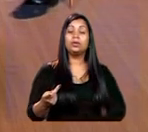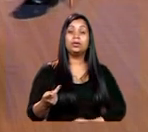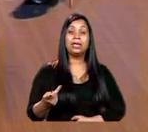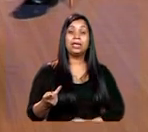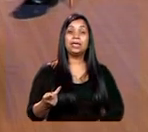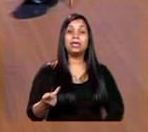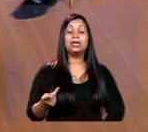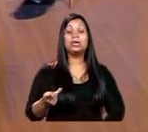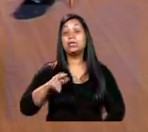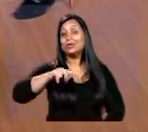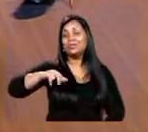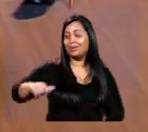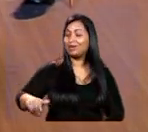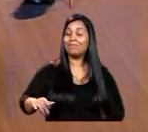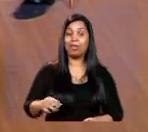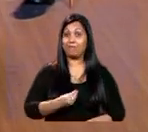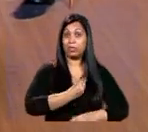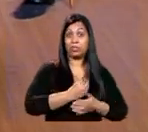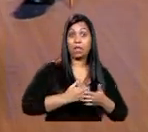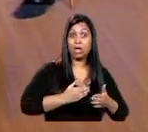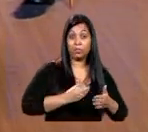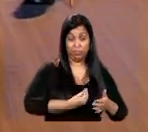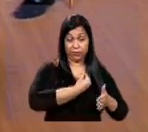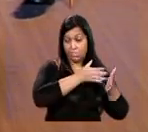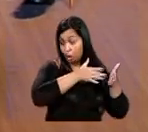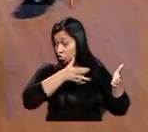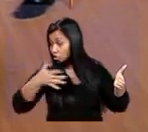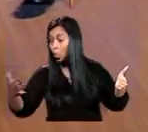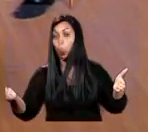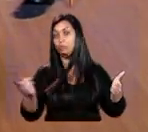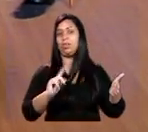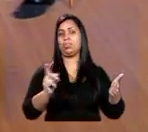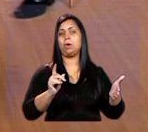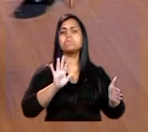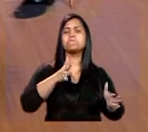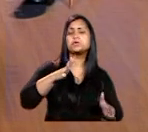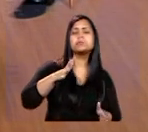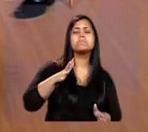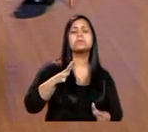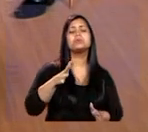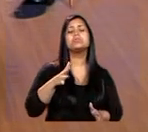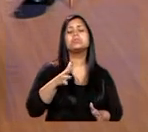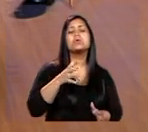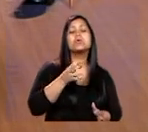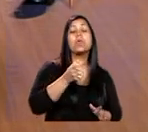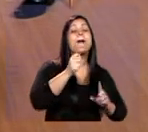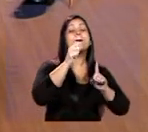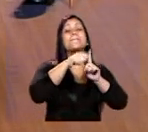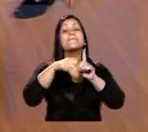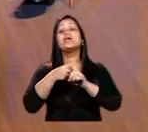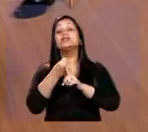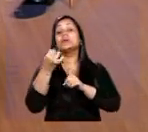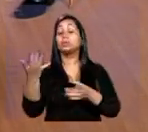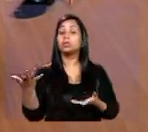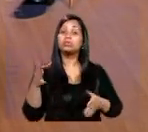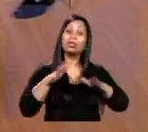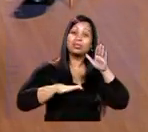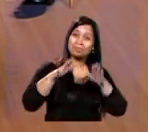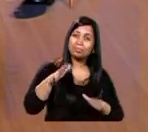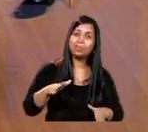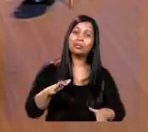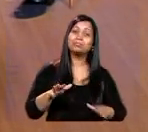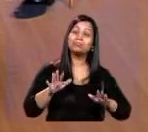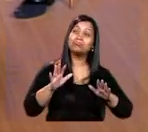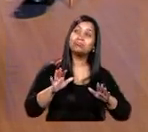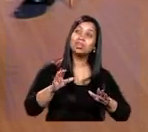no intervalo, ele não é uma coisa para a vida inteira, né, André? Não. Em média, quanto tempo passa um paciente com vocês?